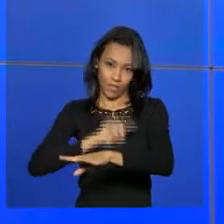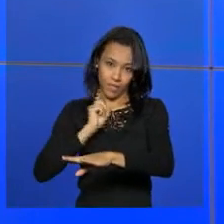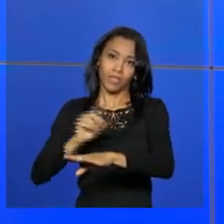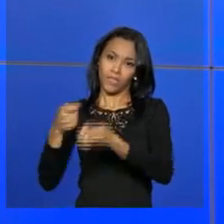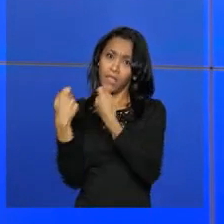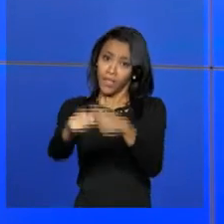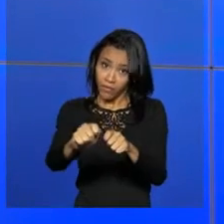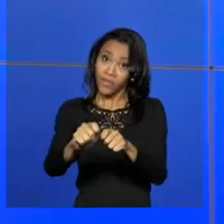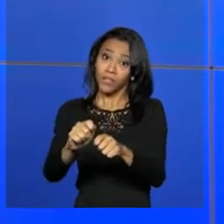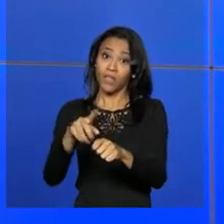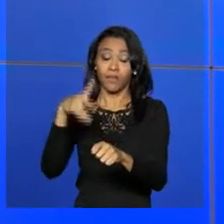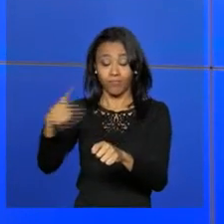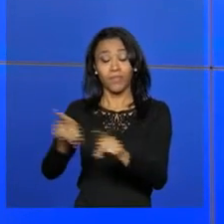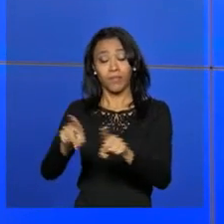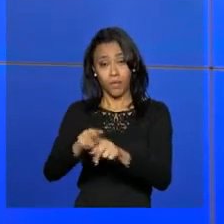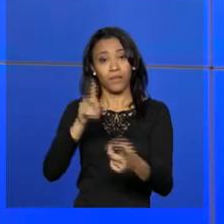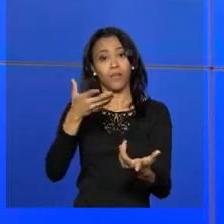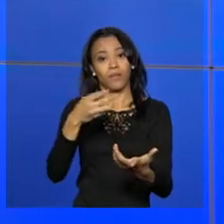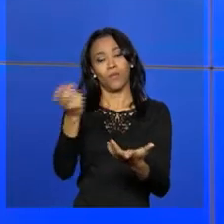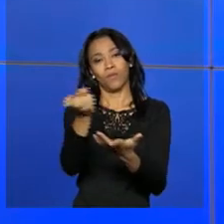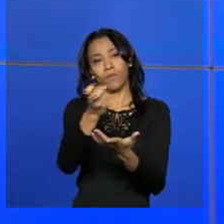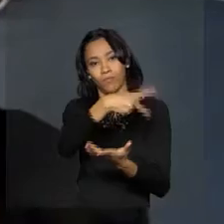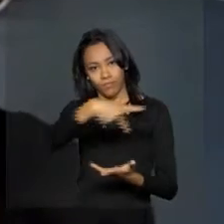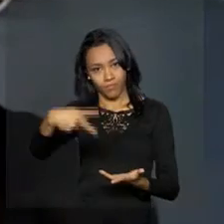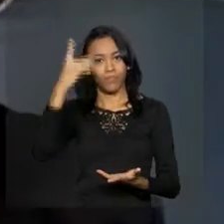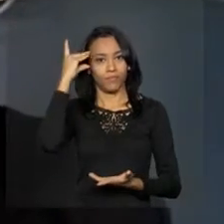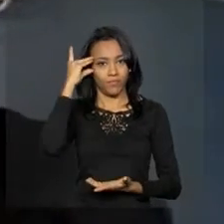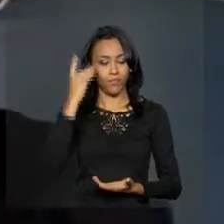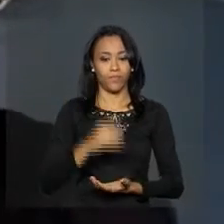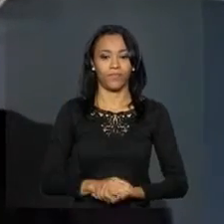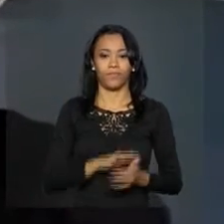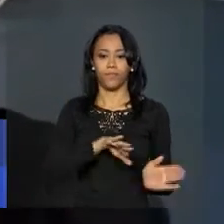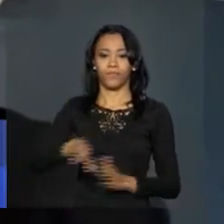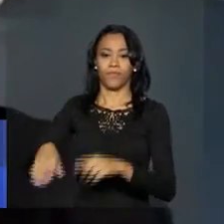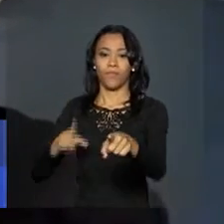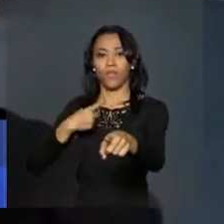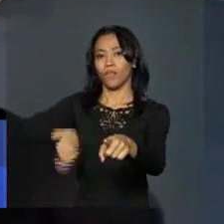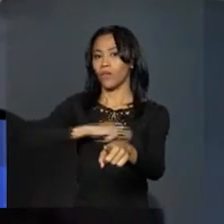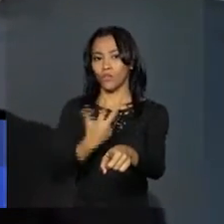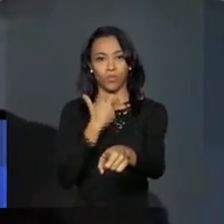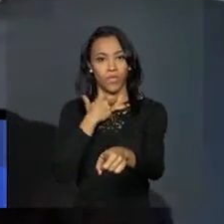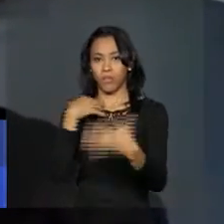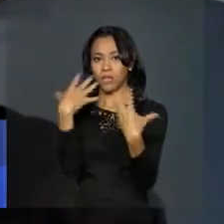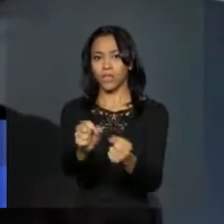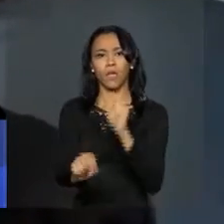ele, a legitimidade do mandato da presidenta Dilma Rousseff. Nós não podemos aceitar